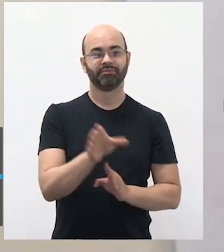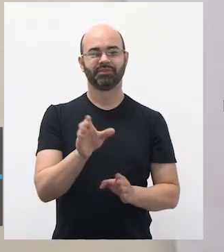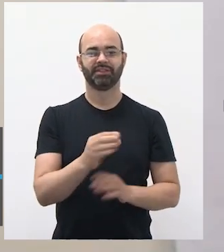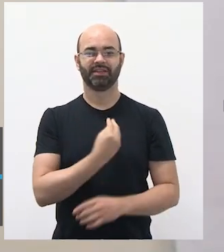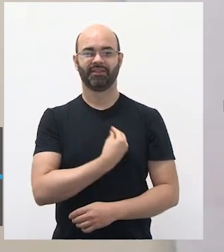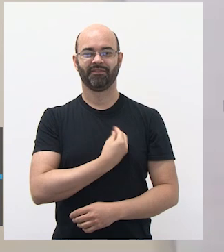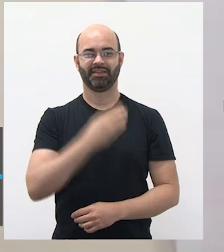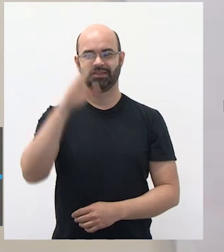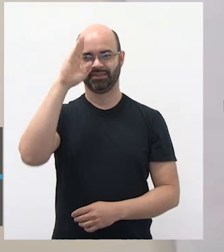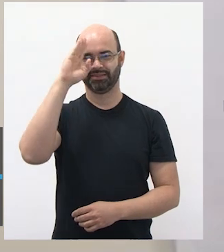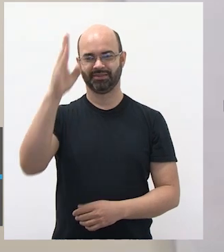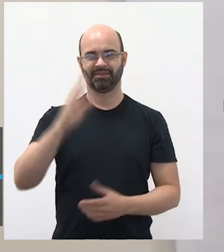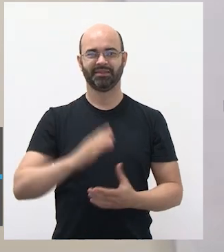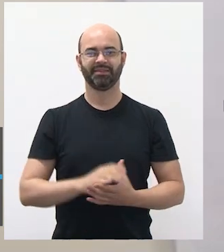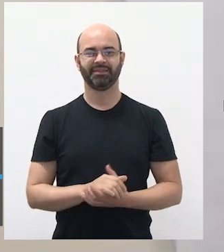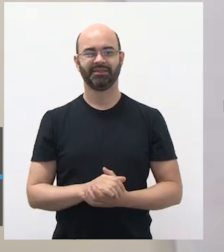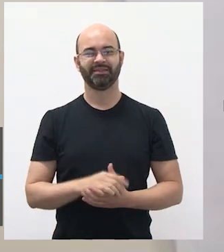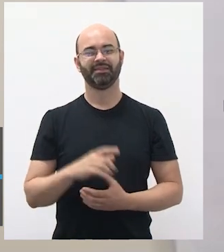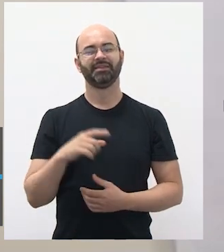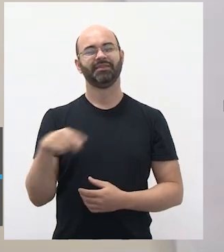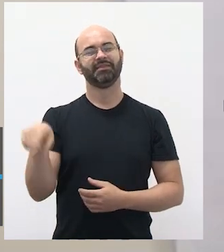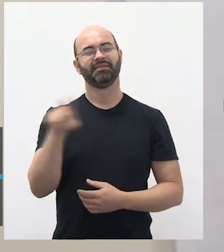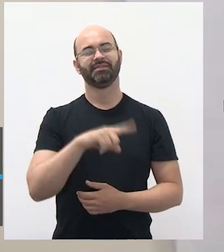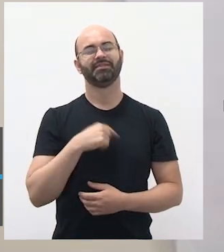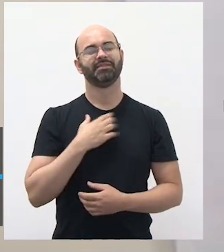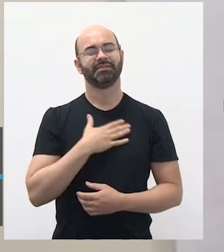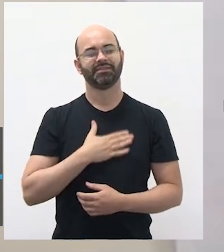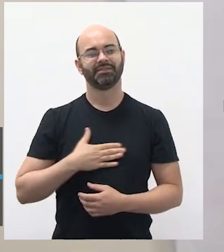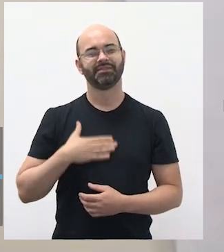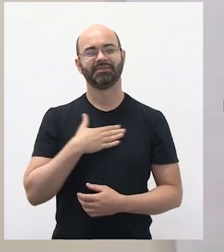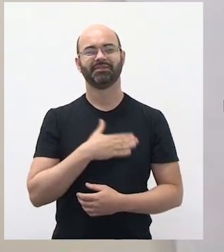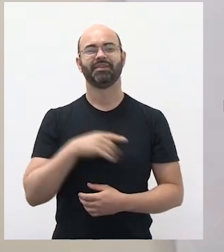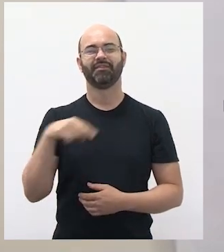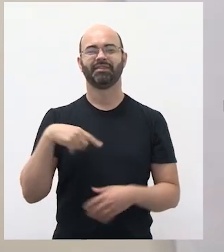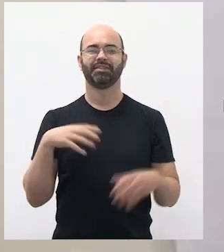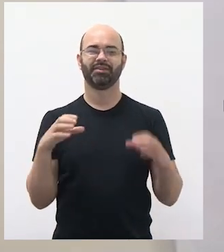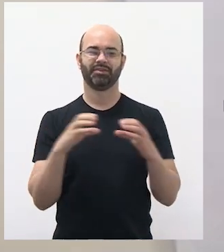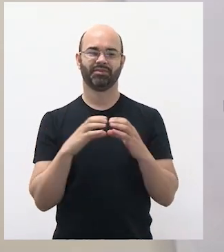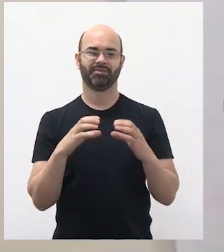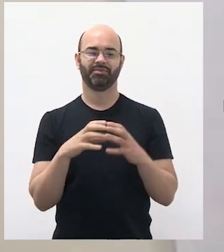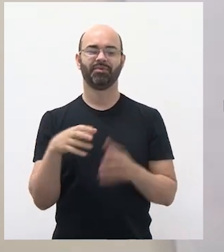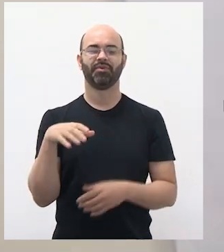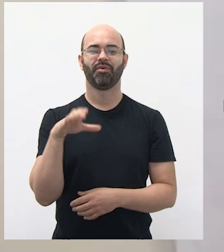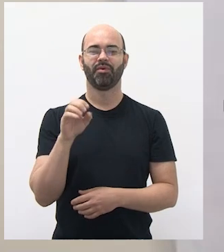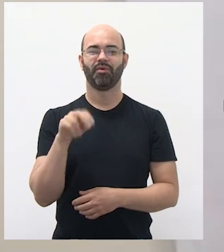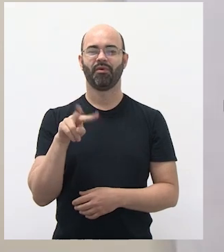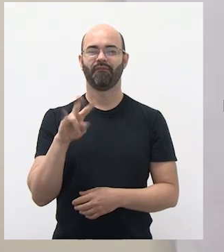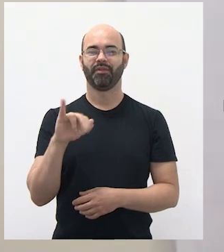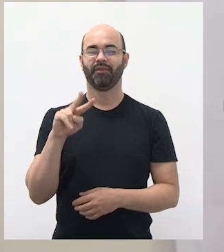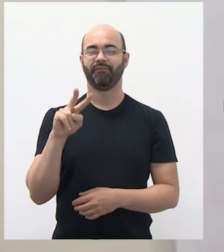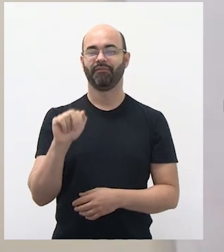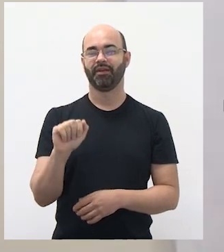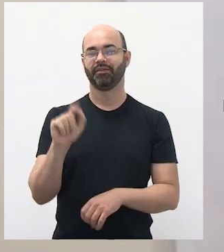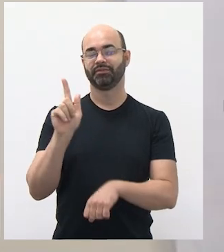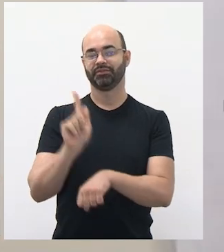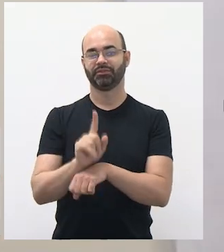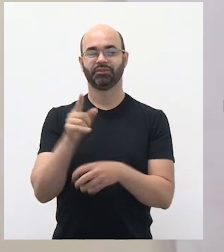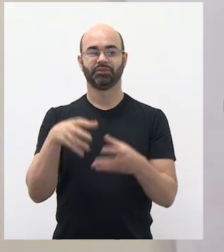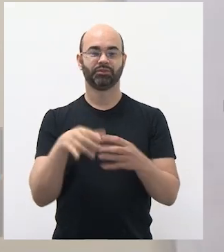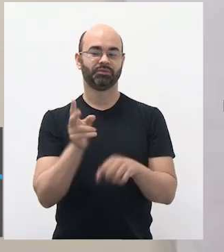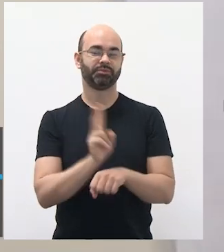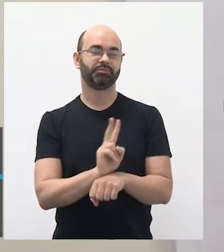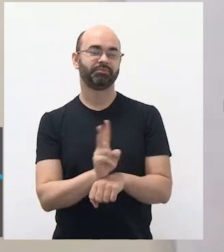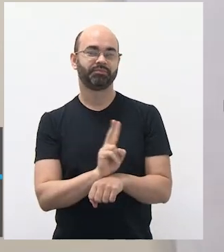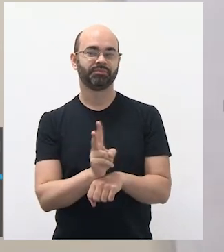nossos queridos colegas aqui da equipe Conviva, gestores do Conviva, supervisores,